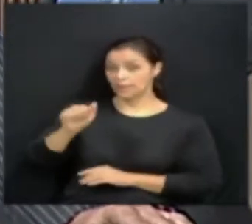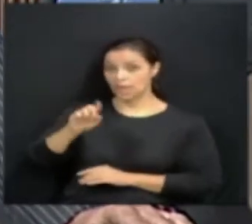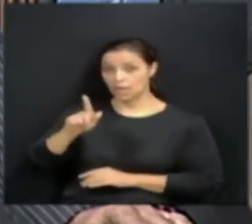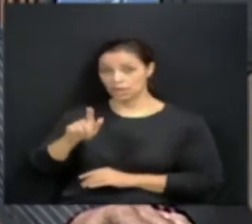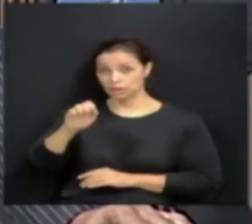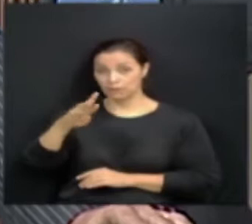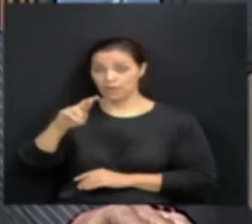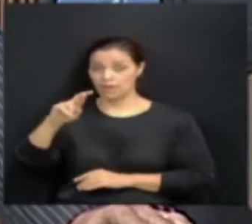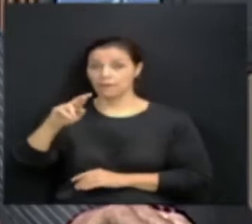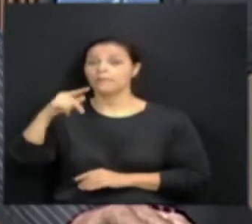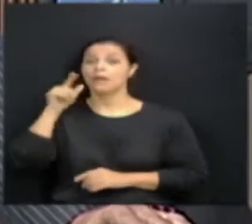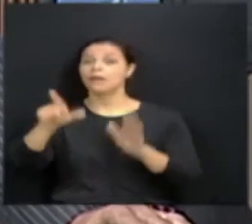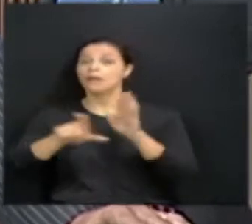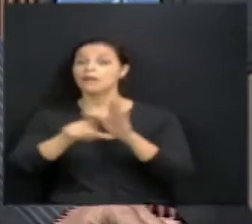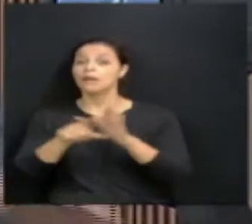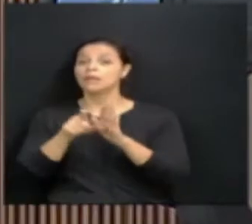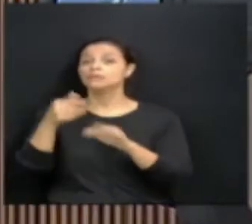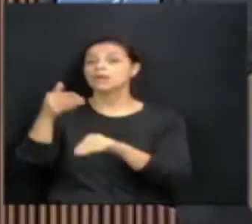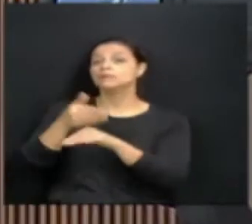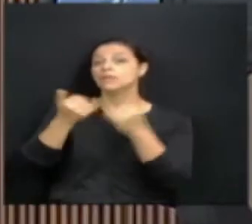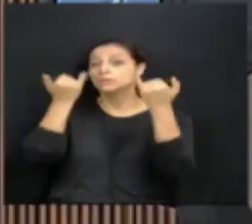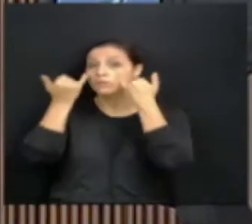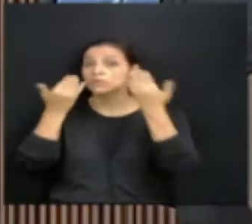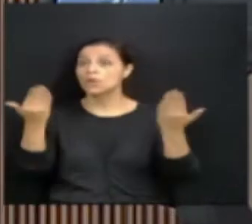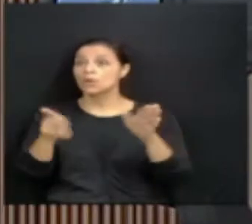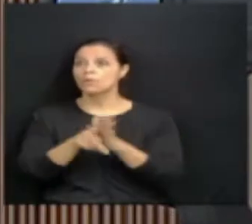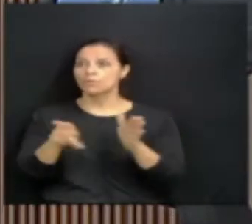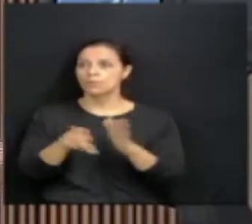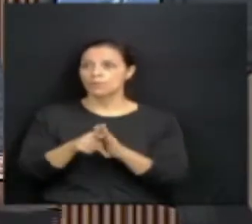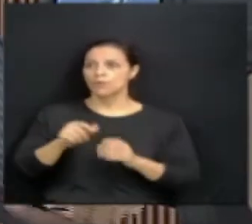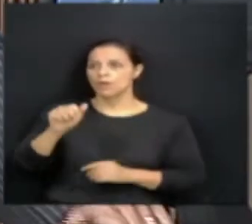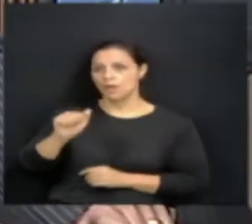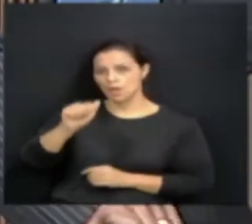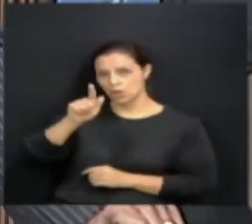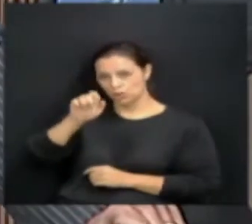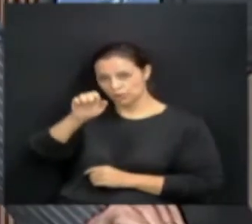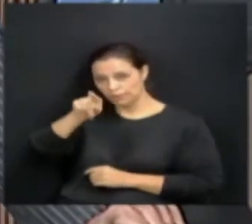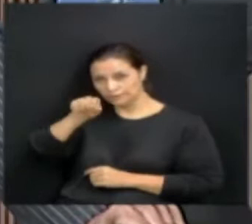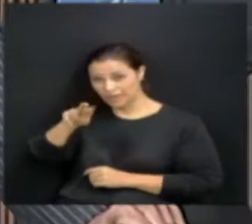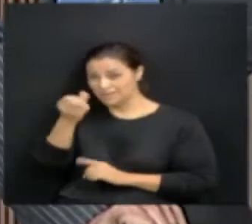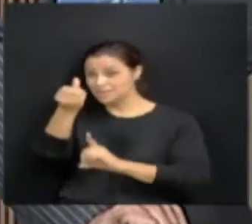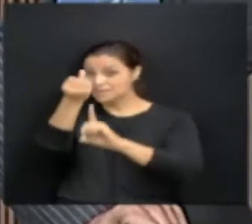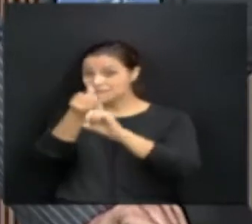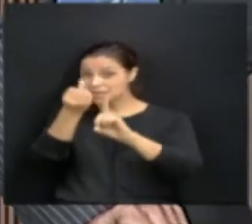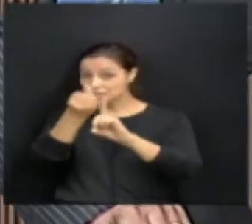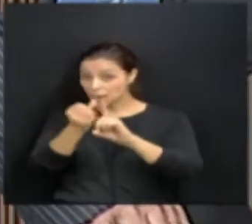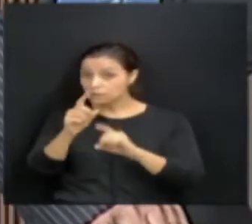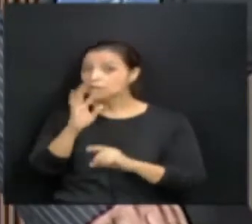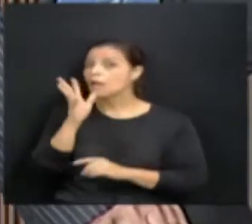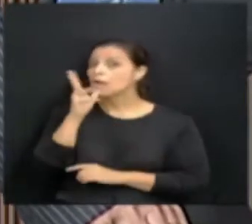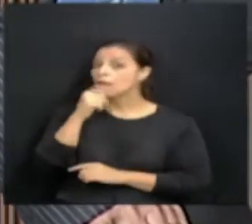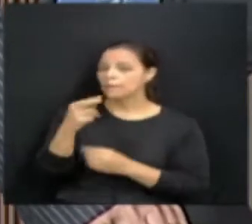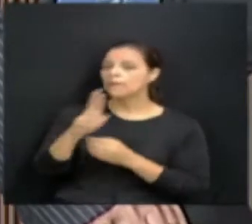Lei de Acesso à Informação e eles foram obrigados a, depois de quase 6 meses, me